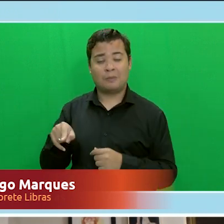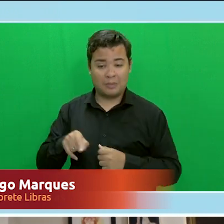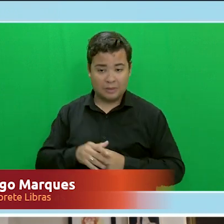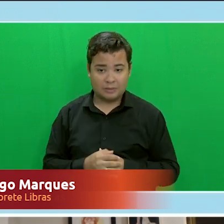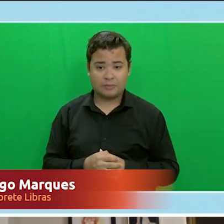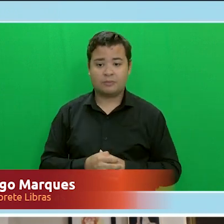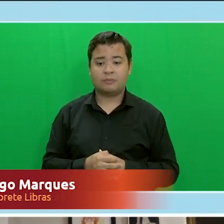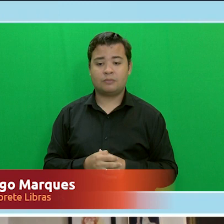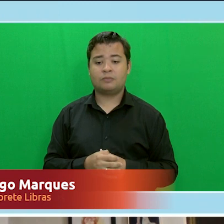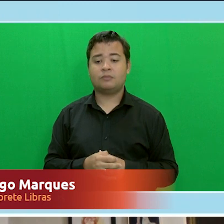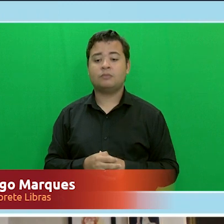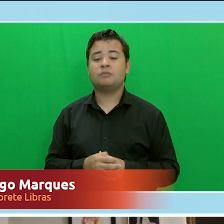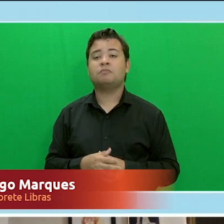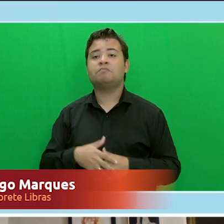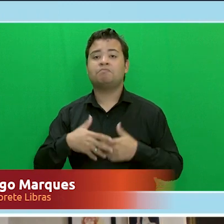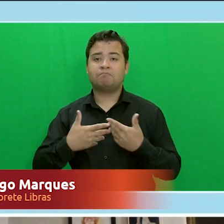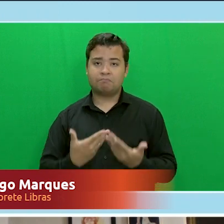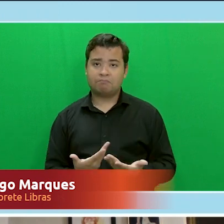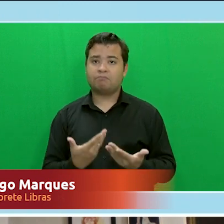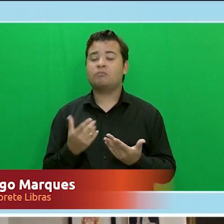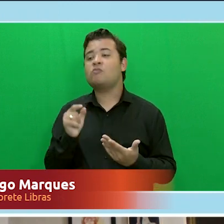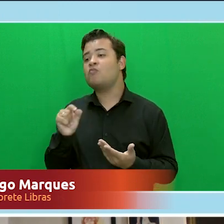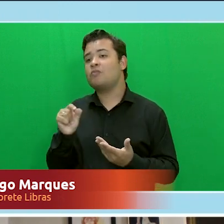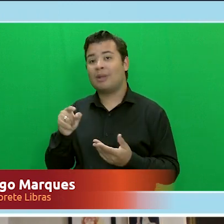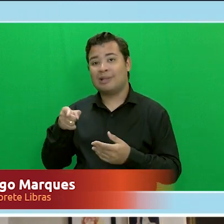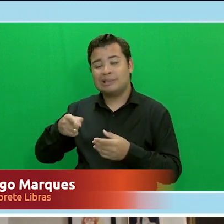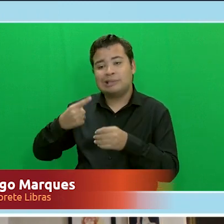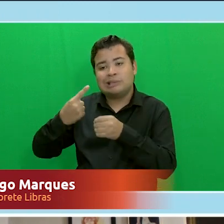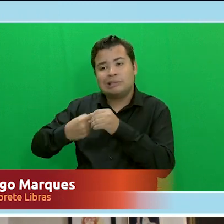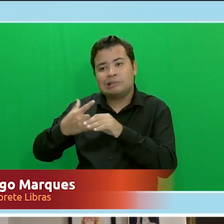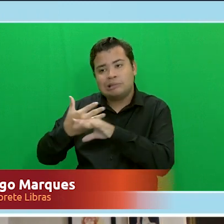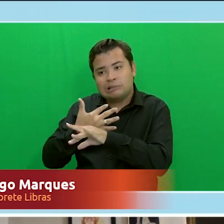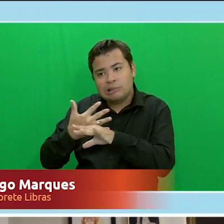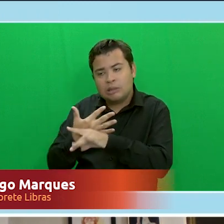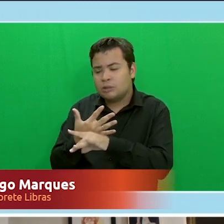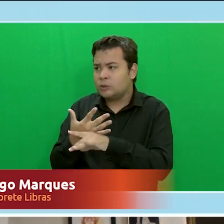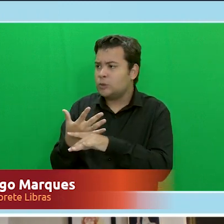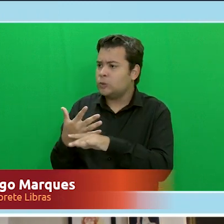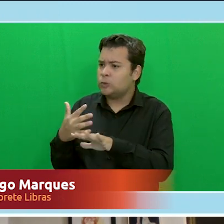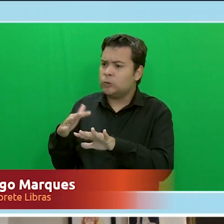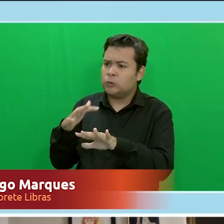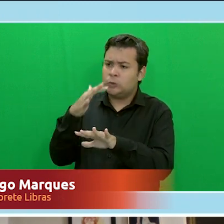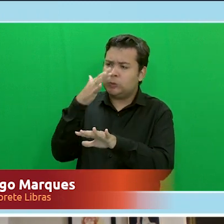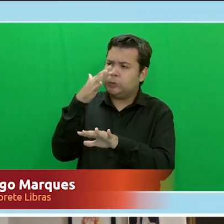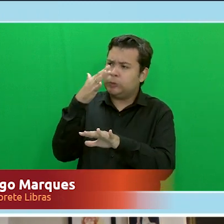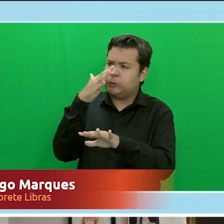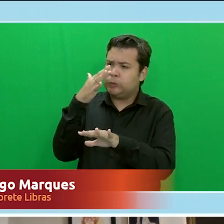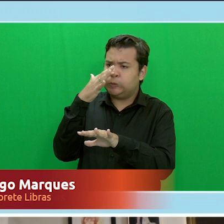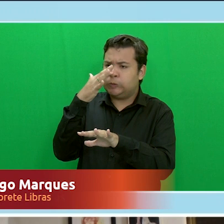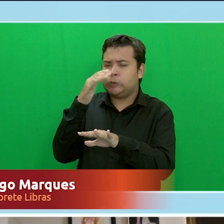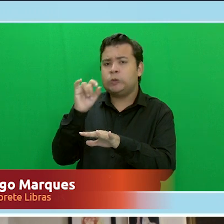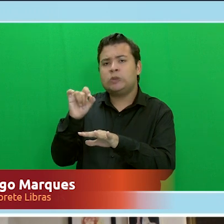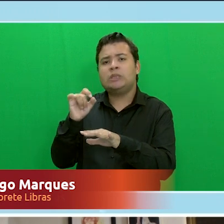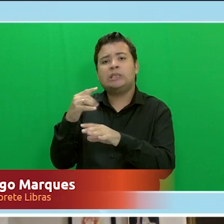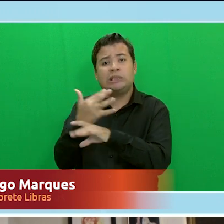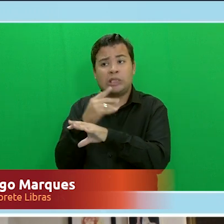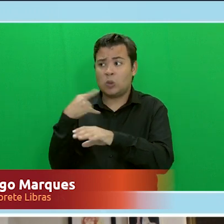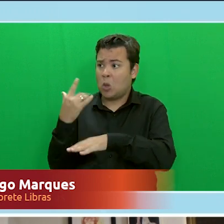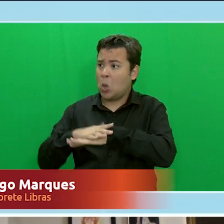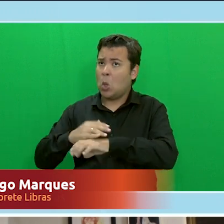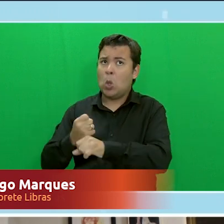lidar no dia a dia, né? E aí a cidade, essa grandiosidade, essa grande obra que